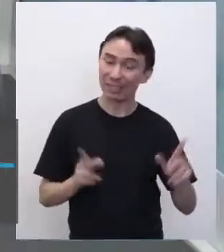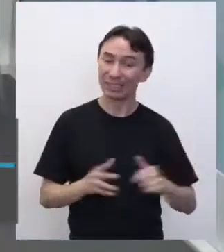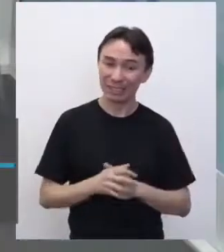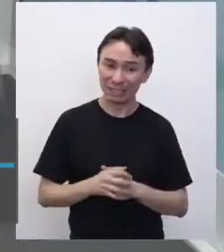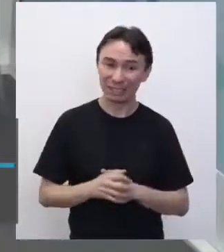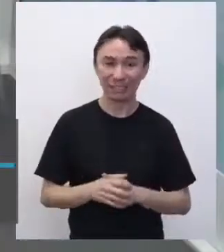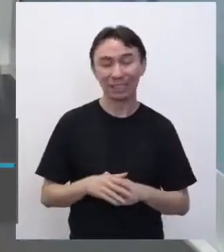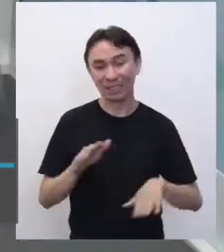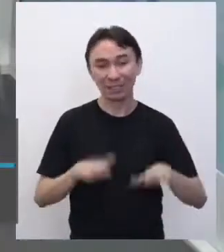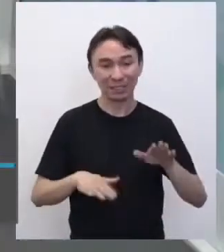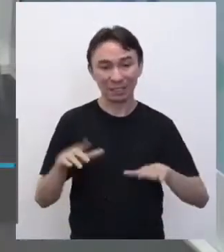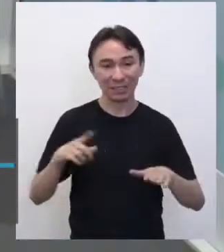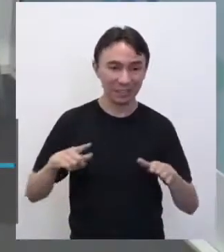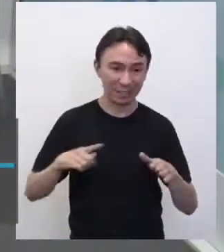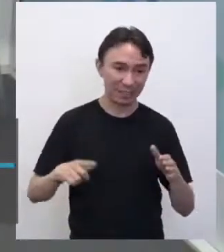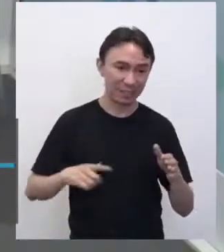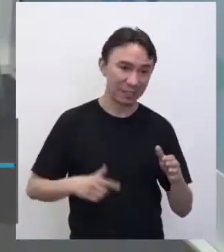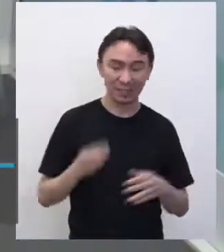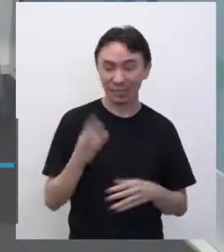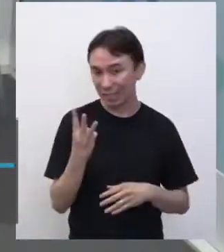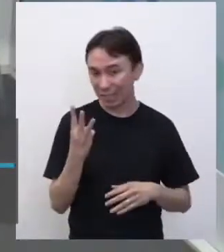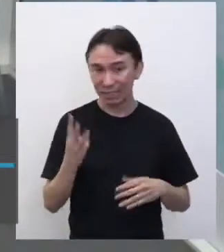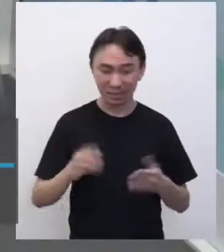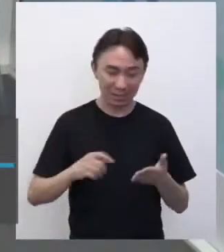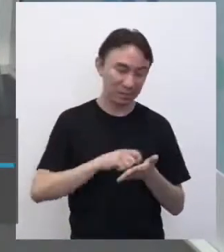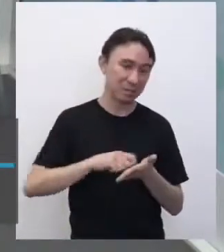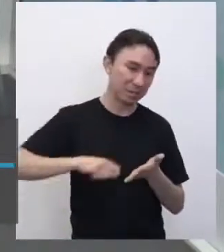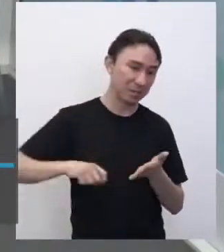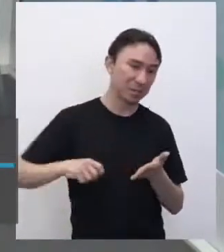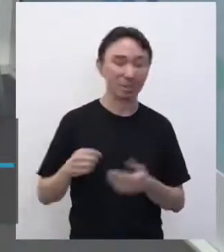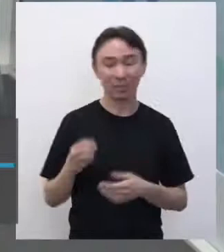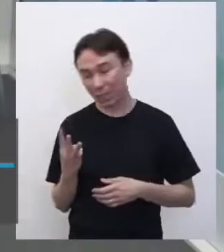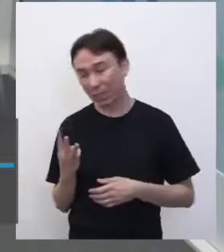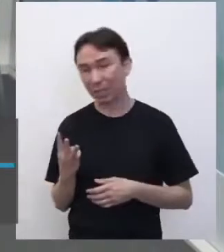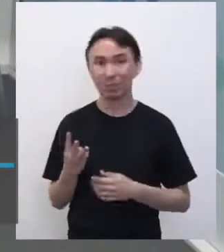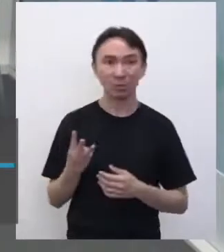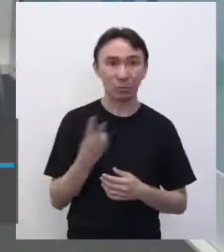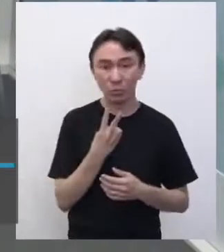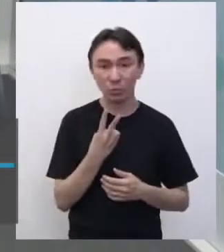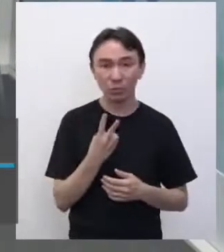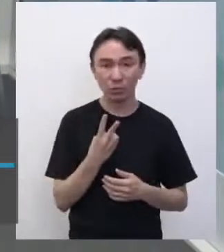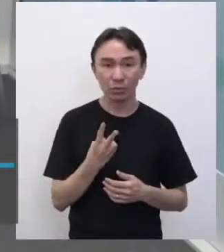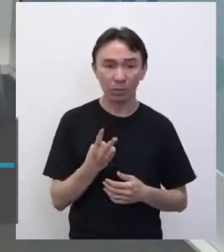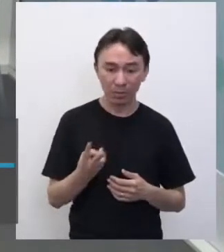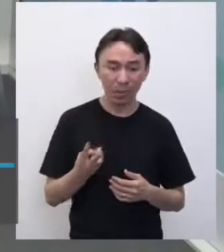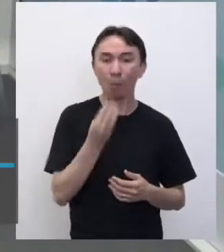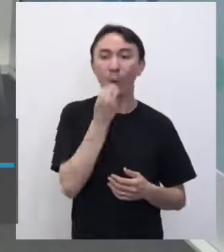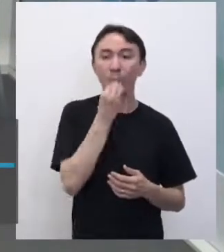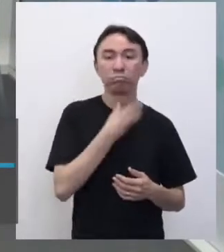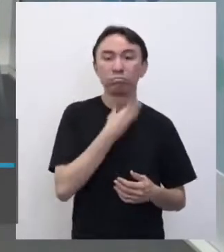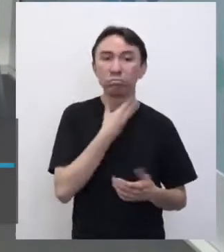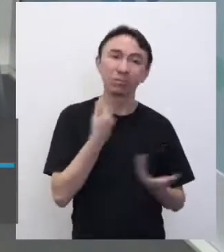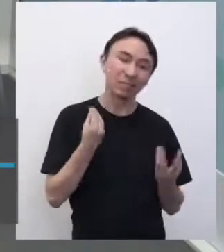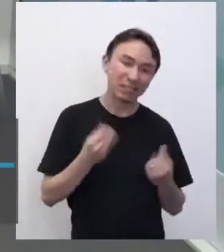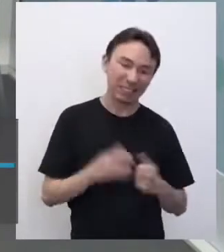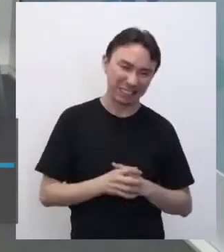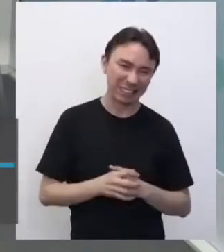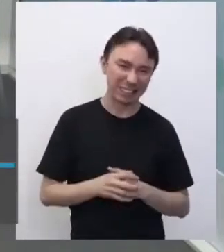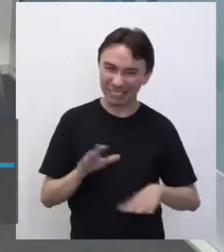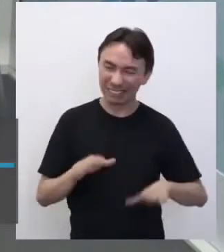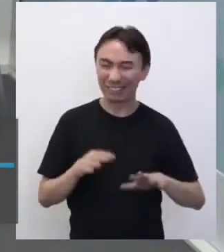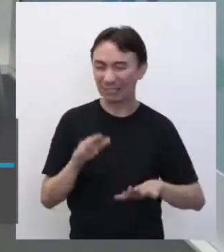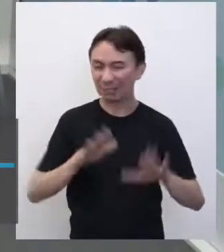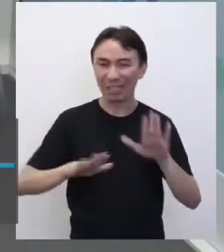3 vogais juntas, às vezes eu pronuncio 2 ou uma só, aí tem que tomar cuidado nessas particularidades aí. Mas a ideia é justamente essa,